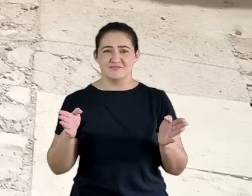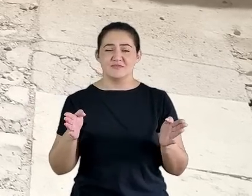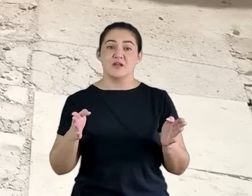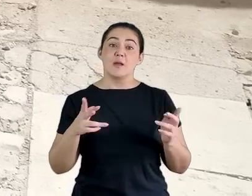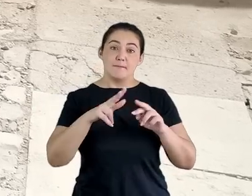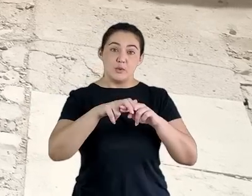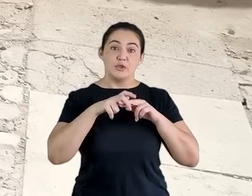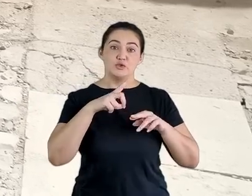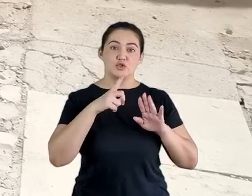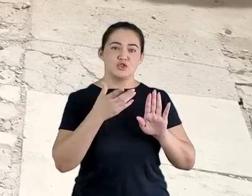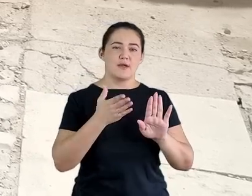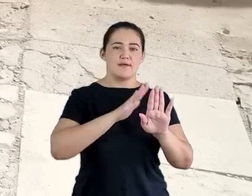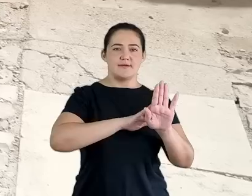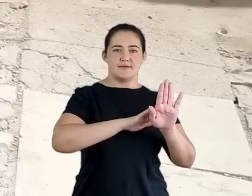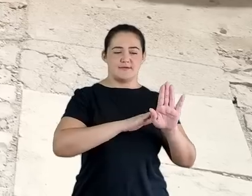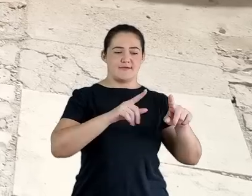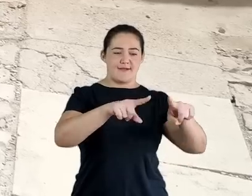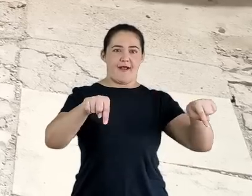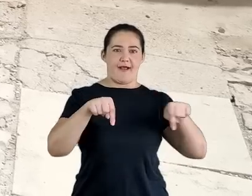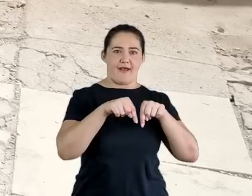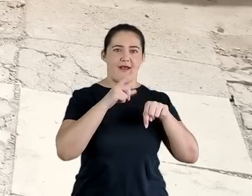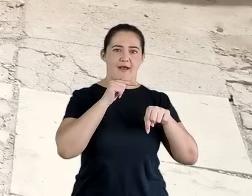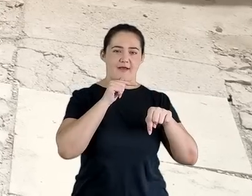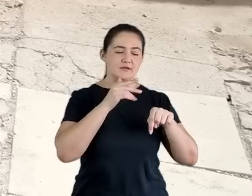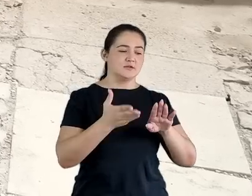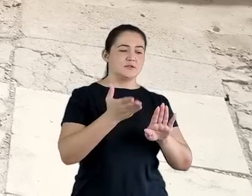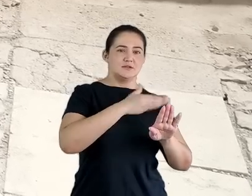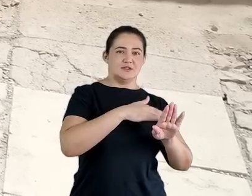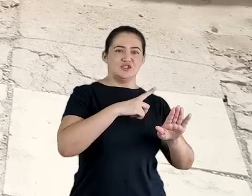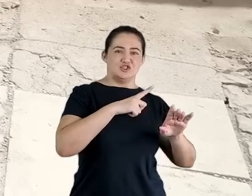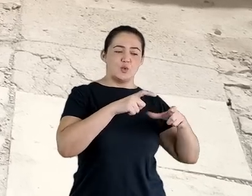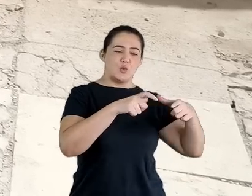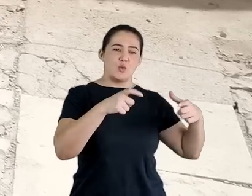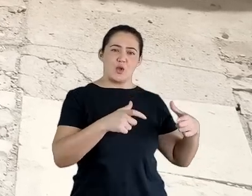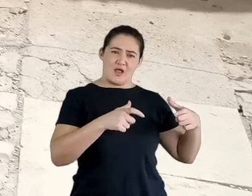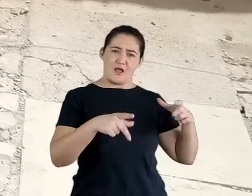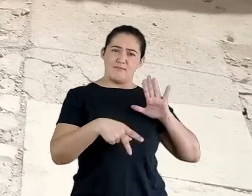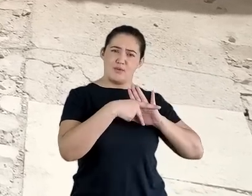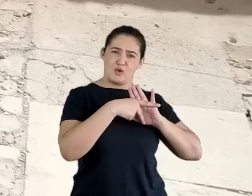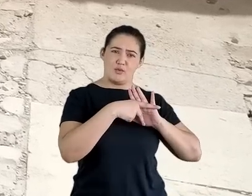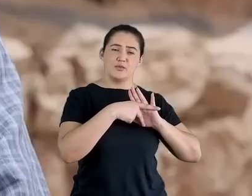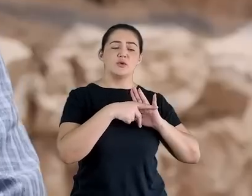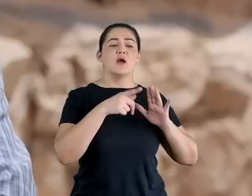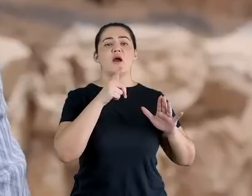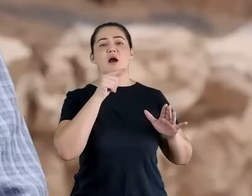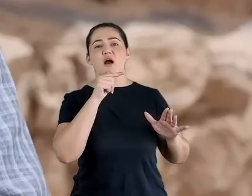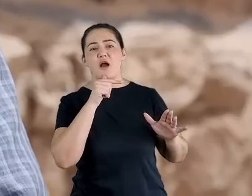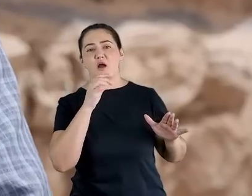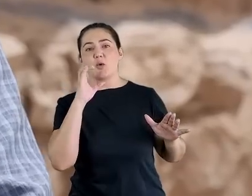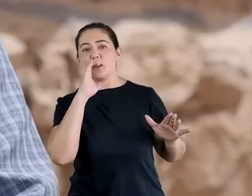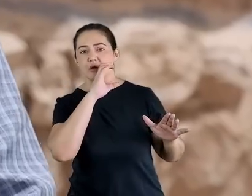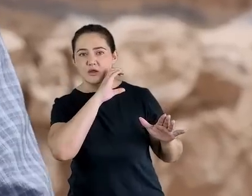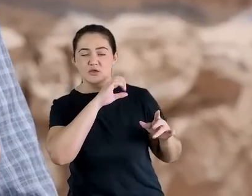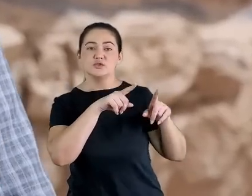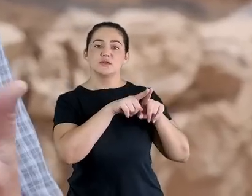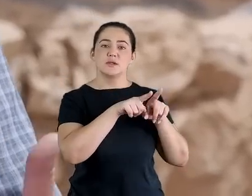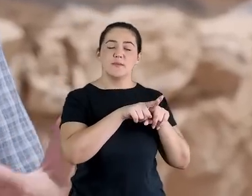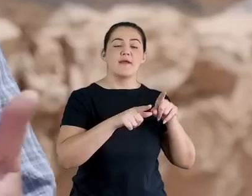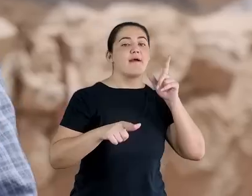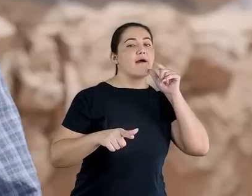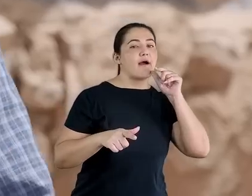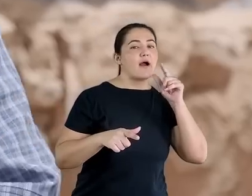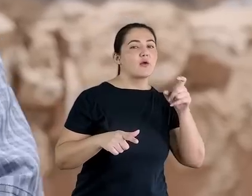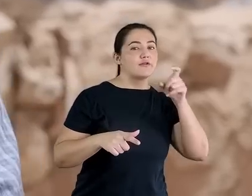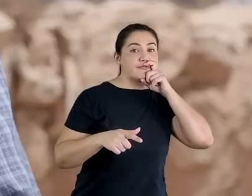de trás da casa de banho. E, novamente, o mikvê é também um lugar onde você tem água fria. Portanto, ele vai muito bem com